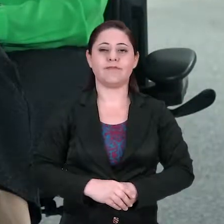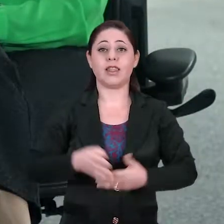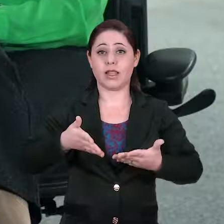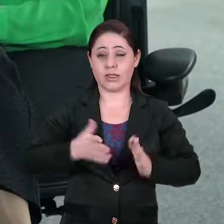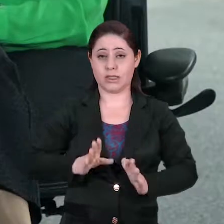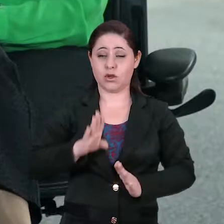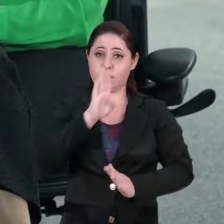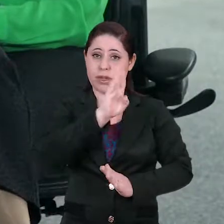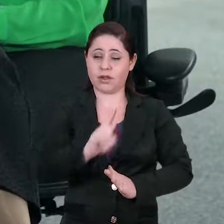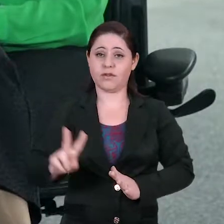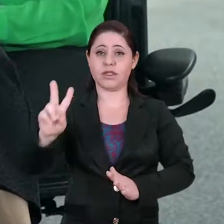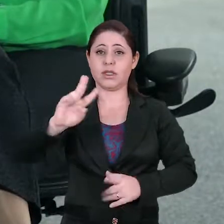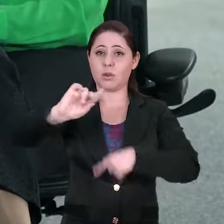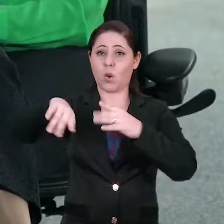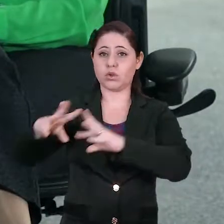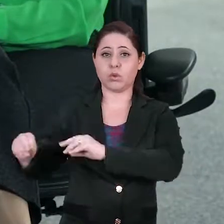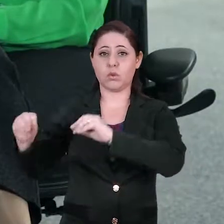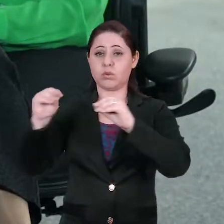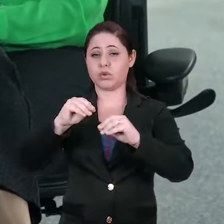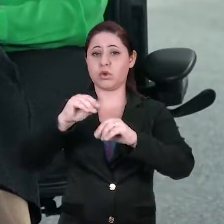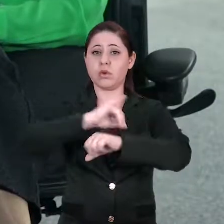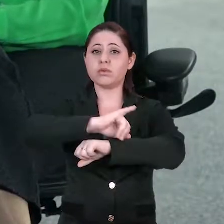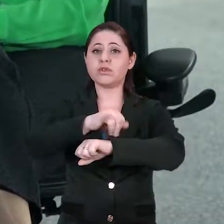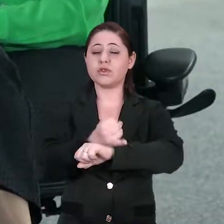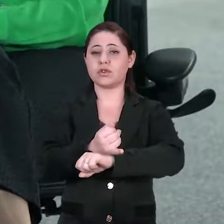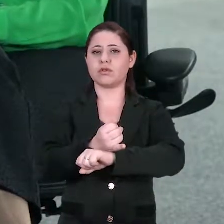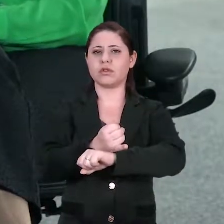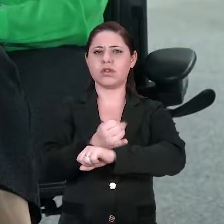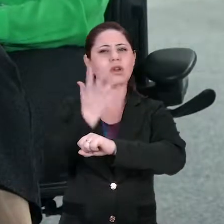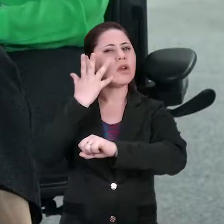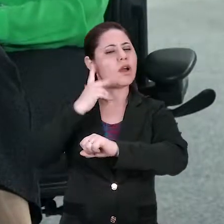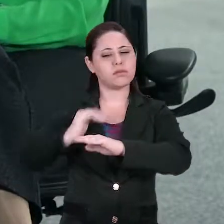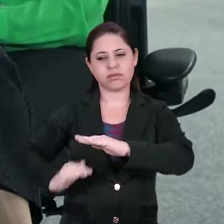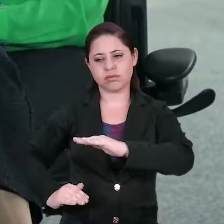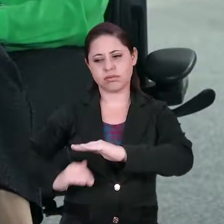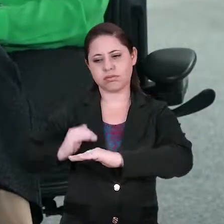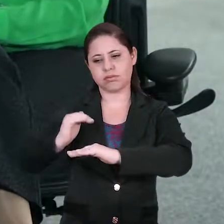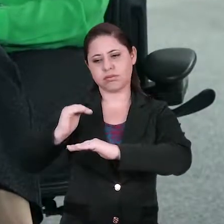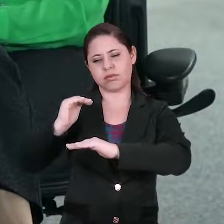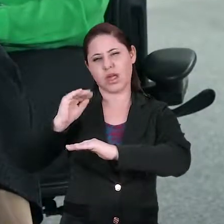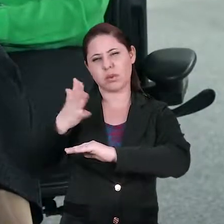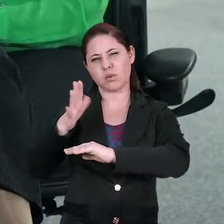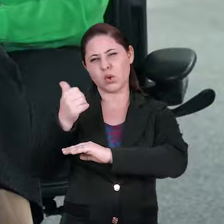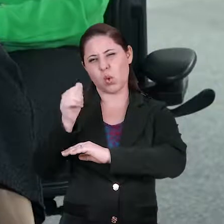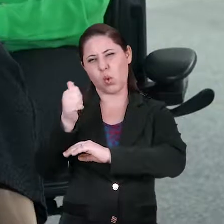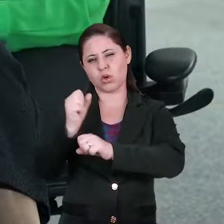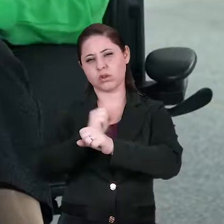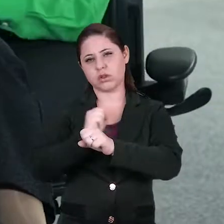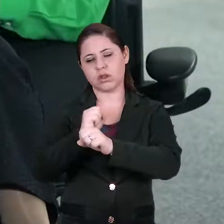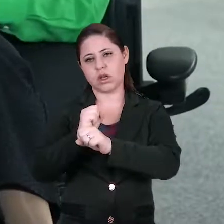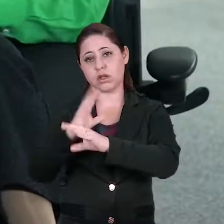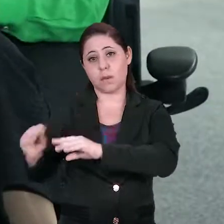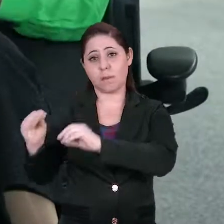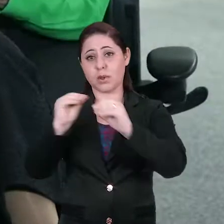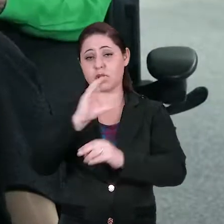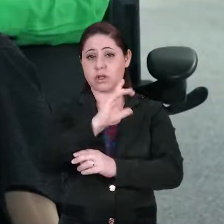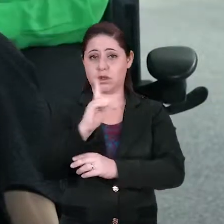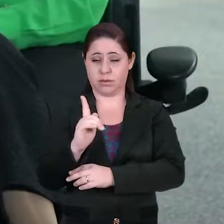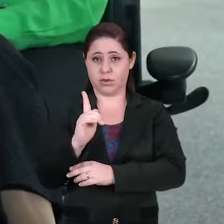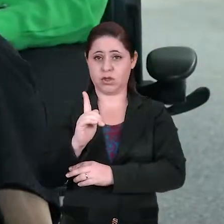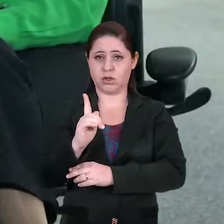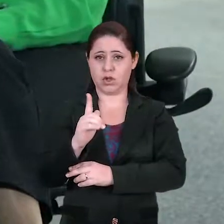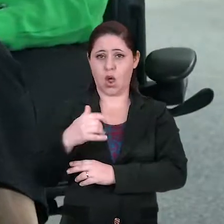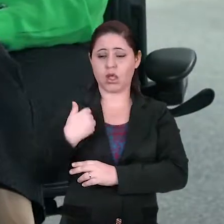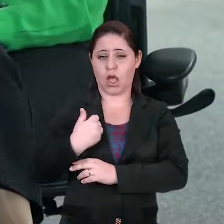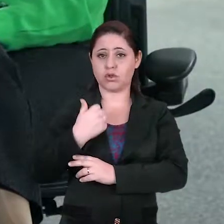partes, Nasceu em Bela Vista e você foi para Jardim. Você passou sua infância em Jardim? Passei minha infância em Jardim. Até os 11 anos, mais ou menos, quando eu